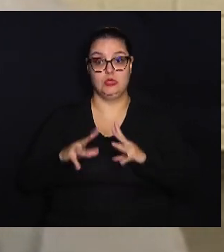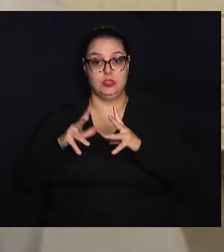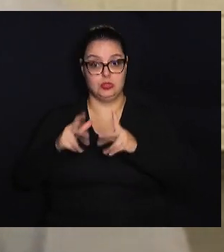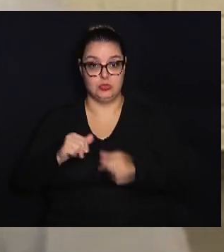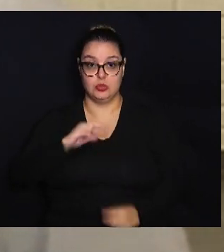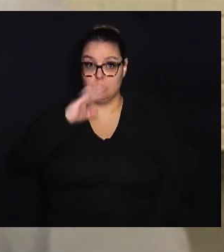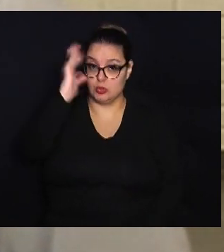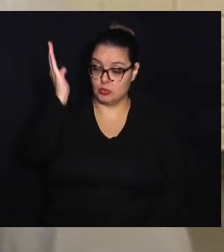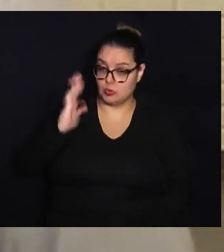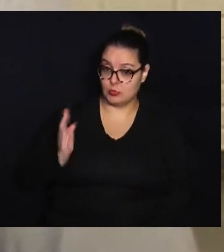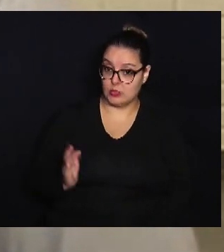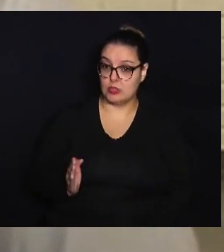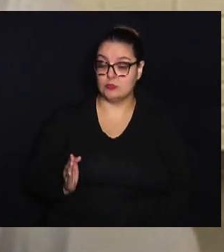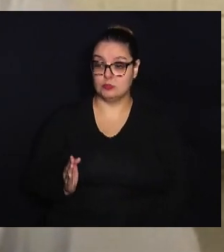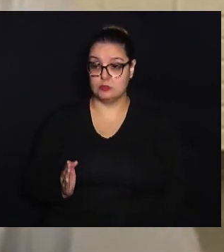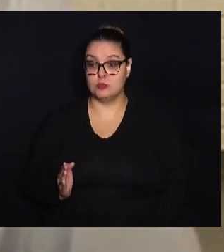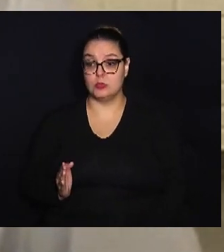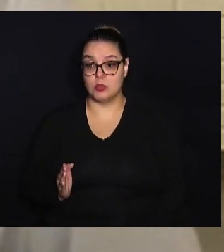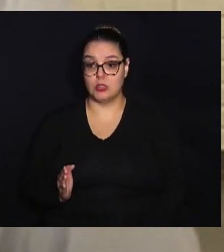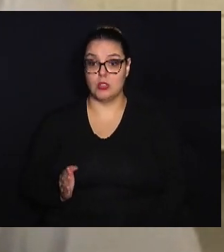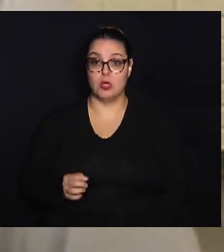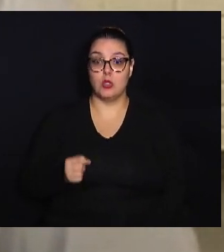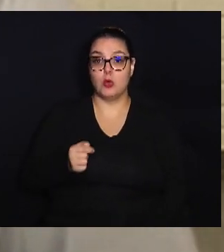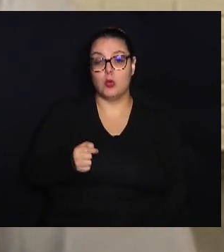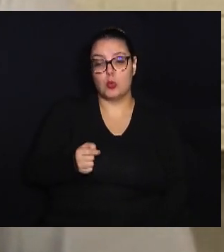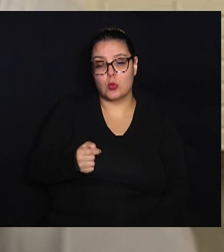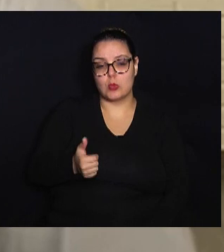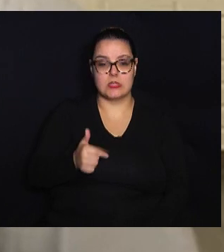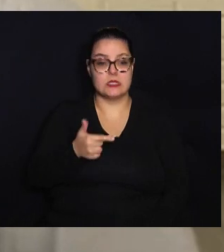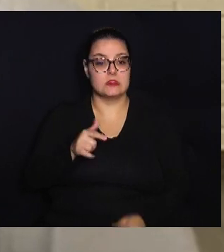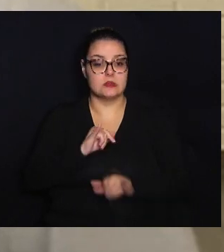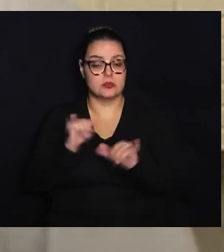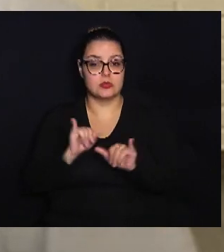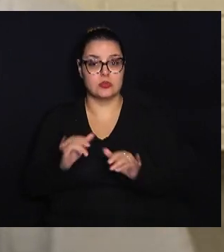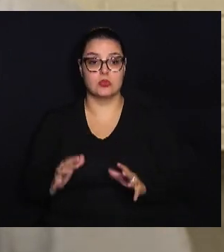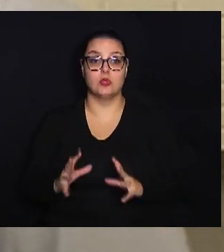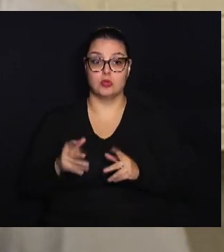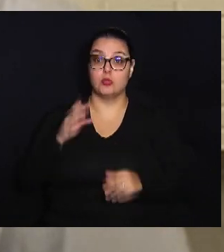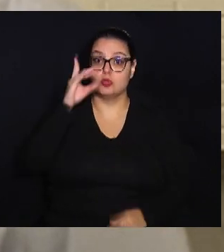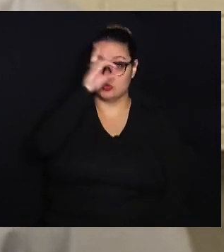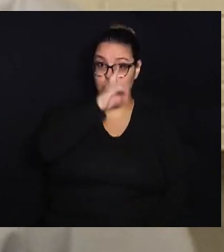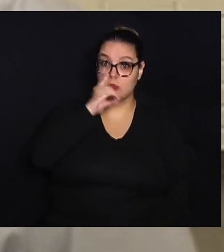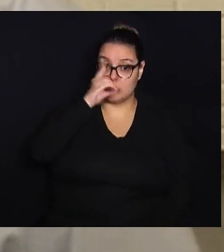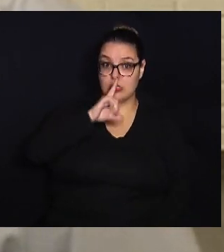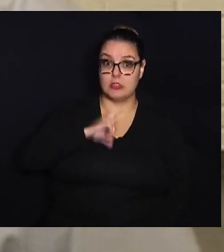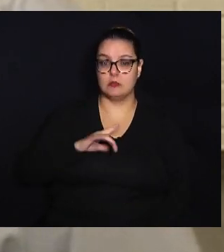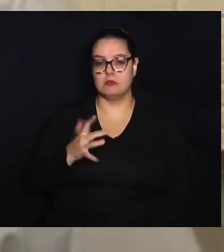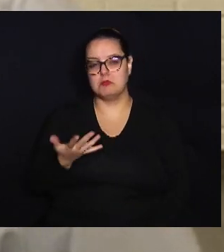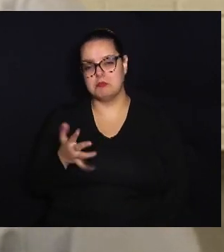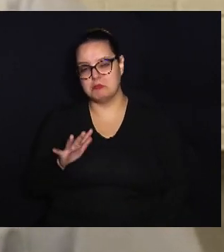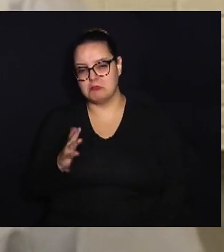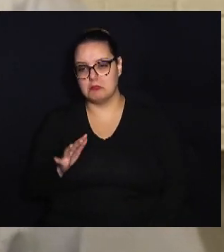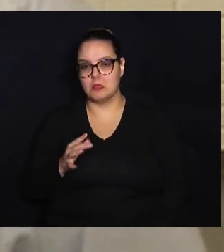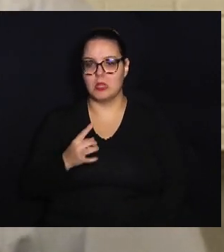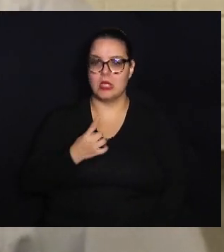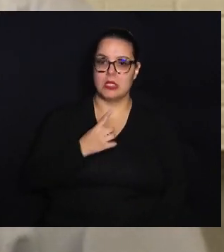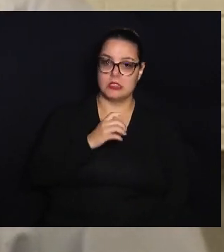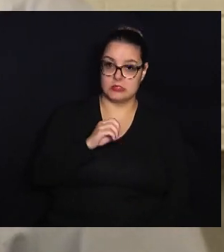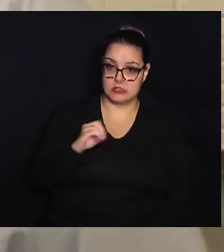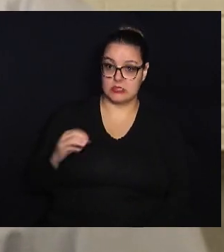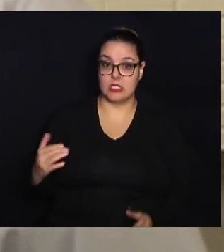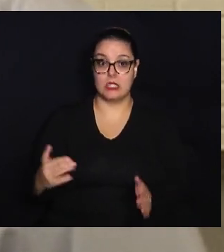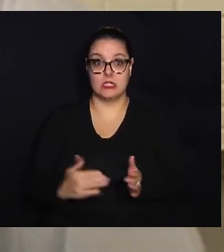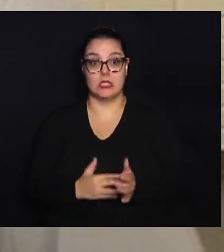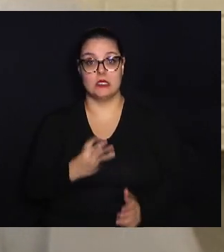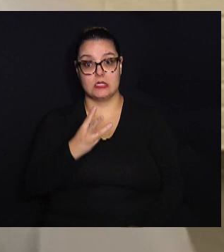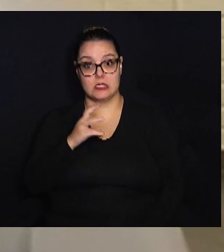todo o Brasil e quase que sem divulgação nenhuma todo domingo nós temos uma média de 100